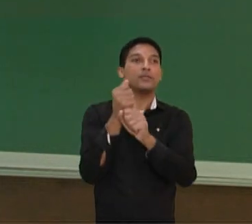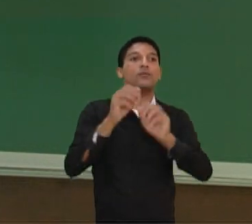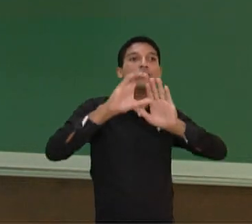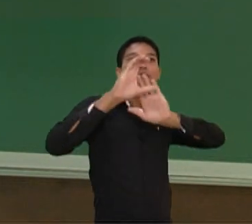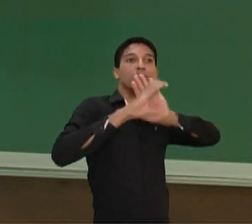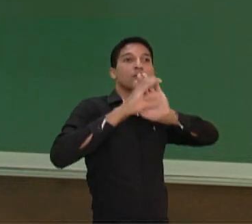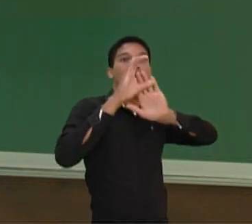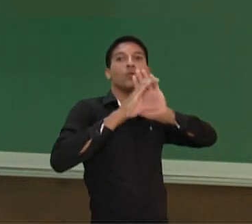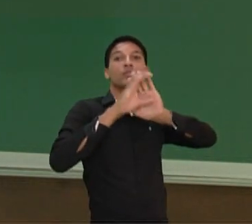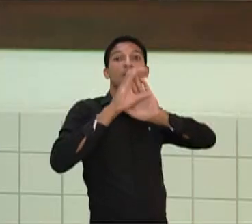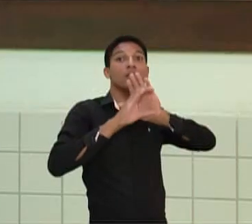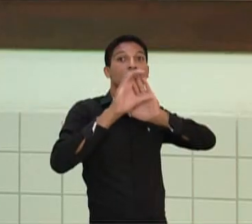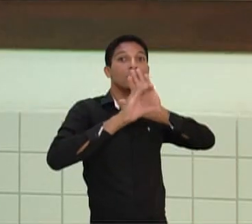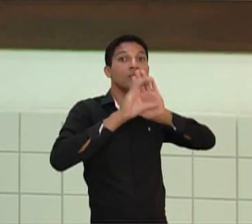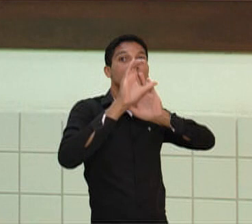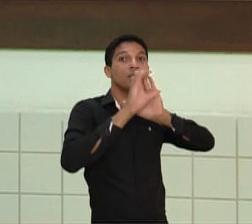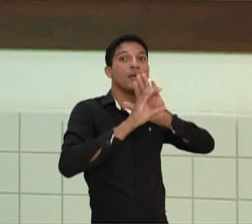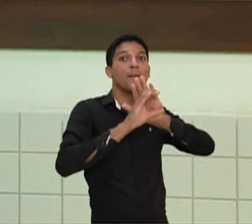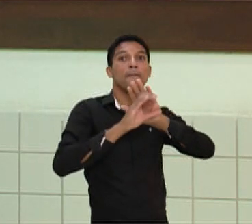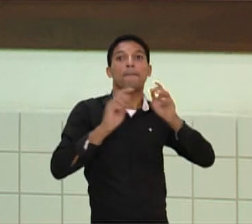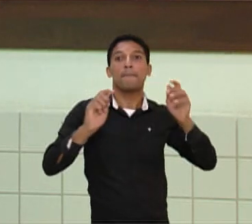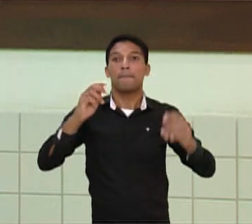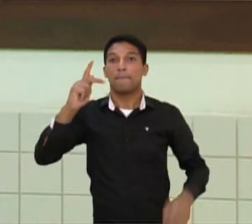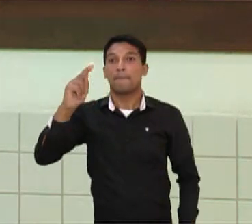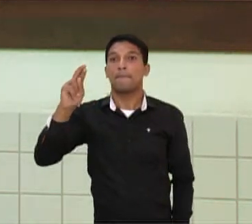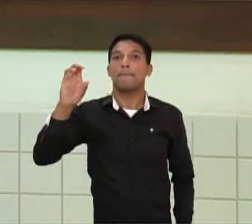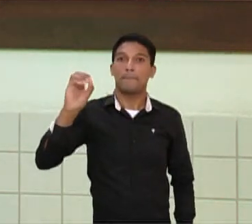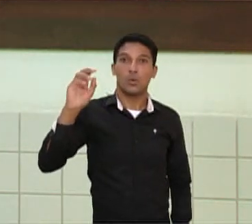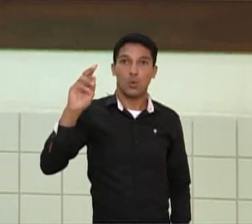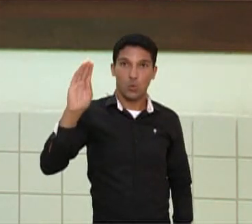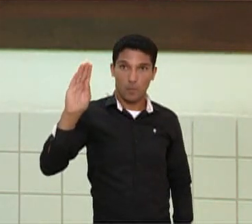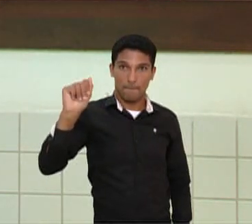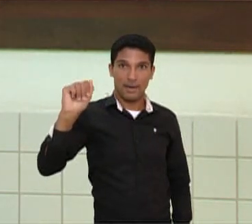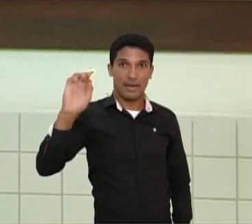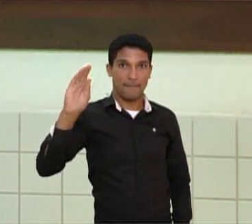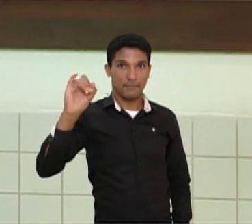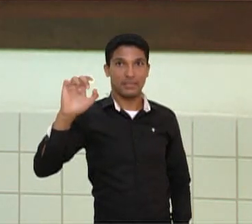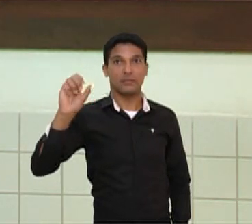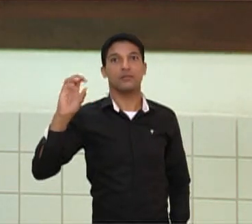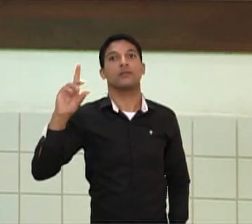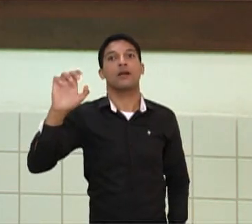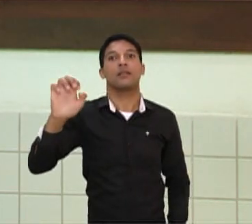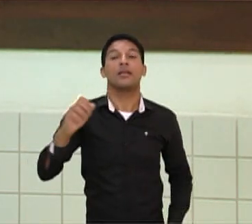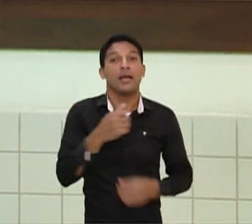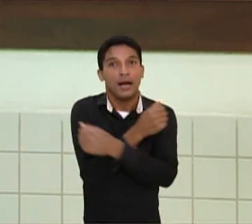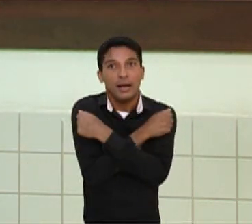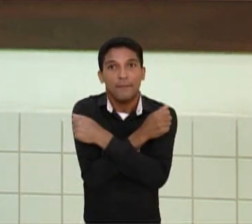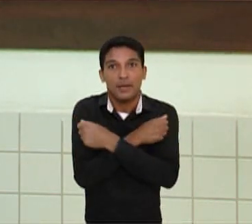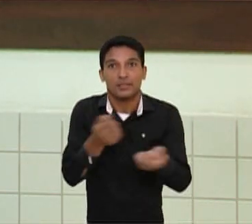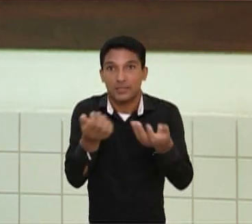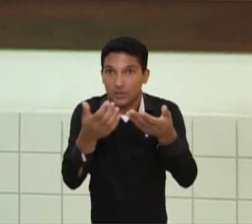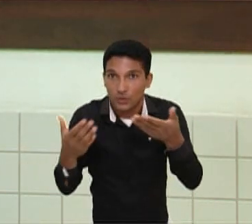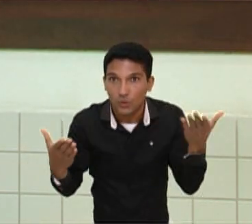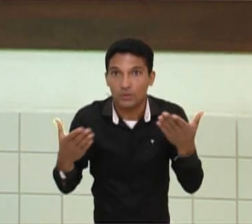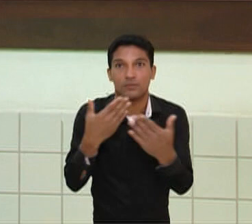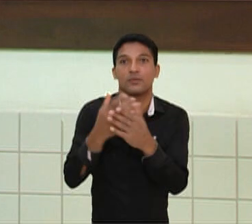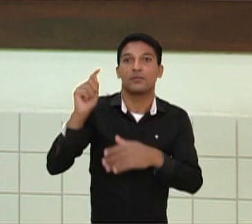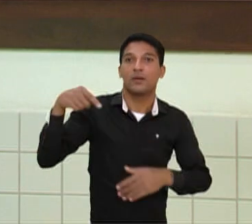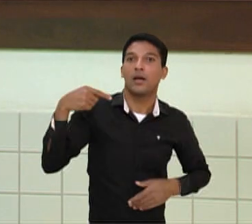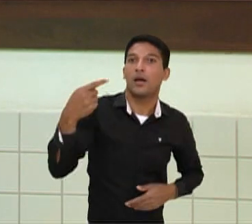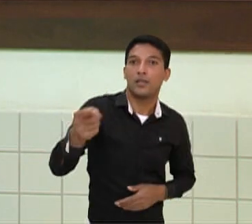conceitos importantes de probabilidade, certo? Um abraço a todos, até a próxima aula e sejam extraordinários!